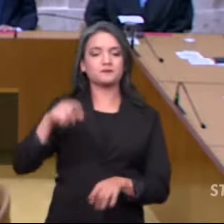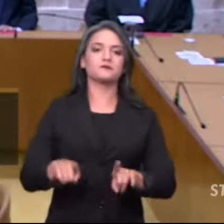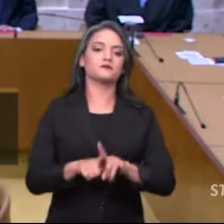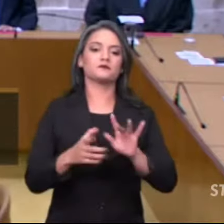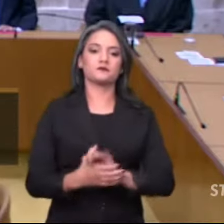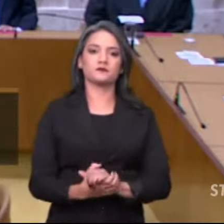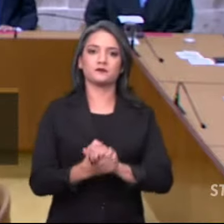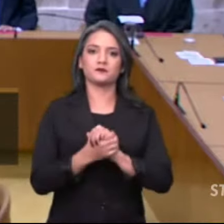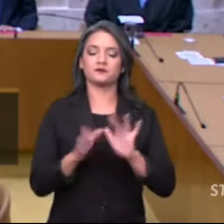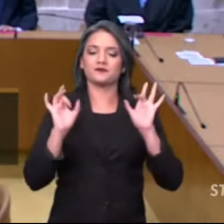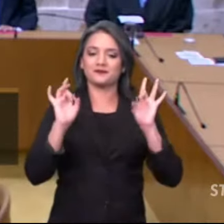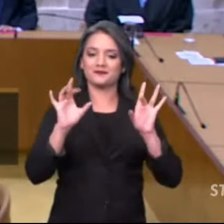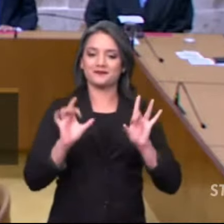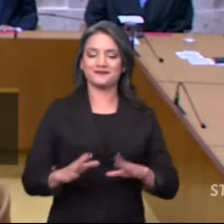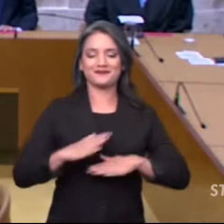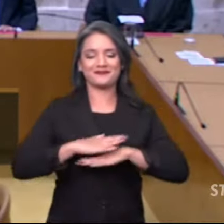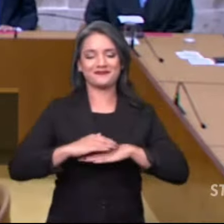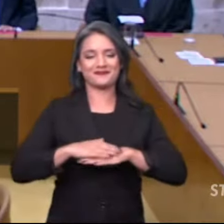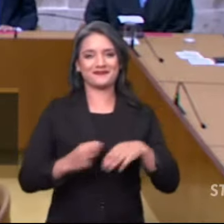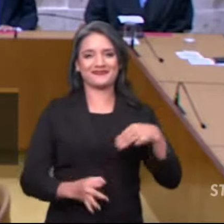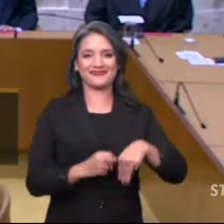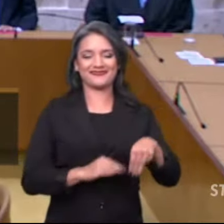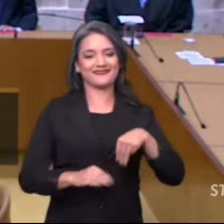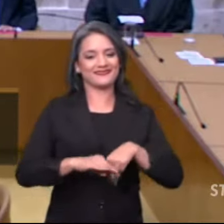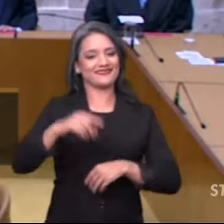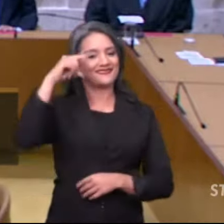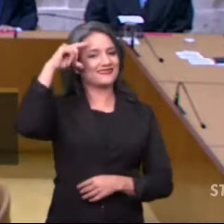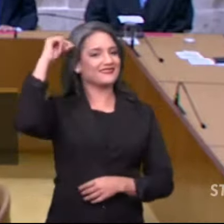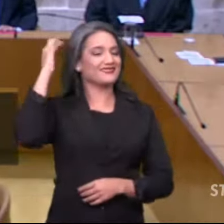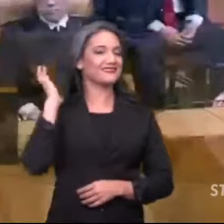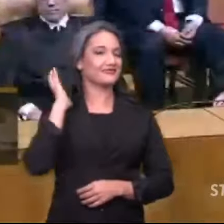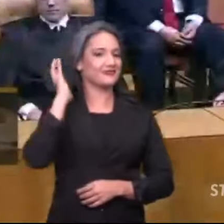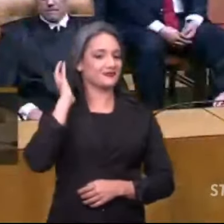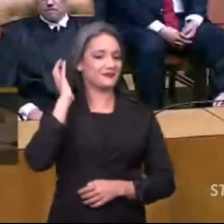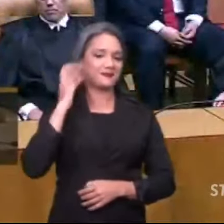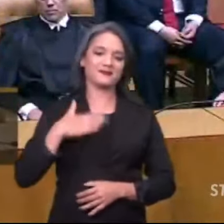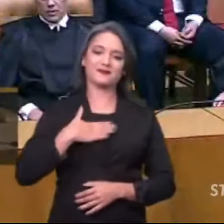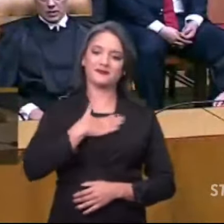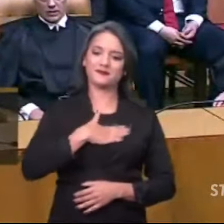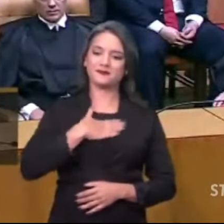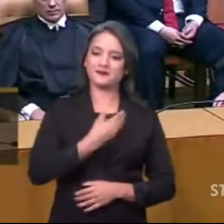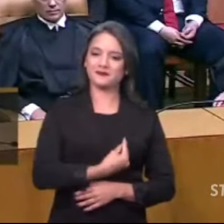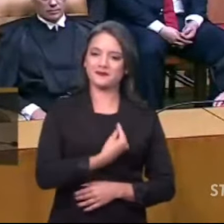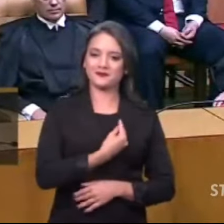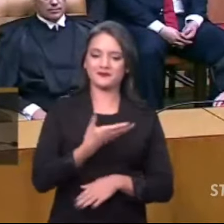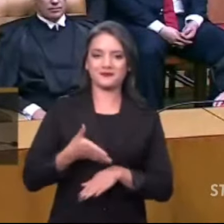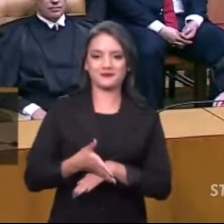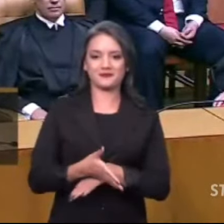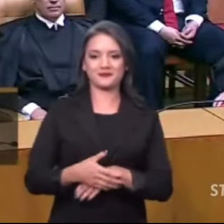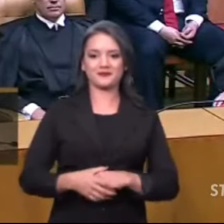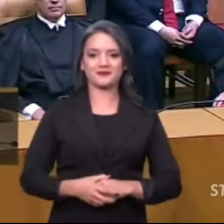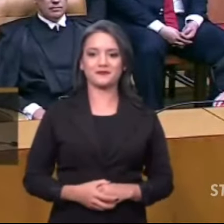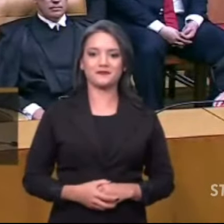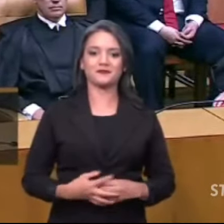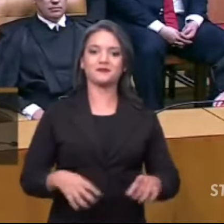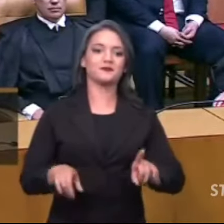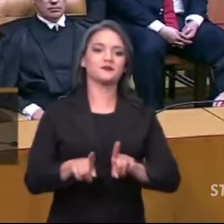muito especial e carinhosamente a ministra Rosa Weber, que igualmente nos honra com a sua presença. E também